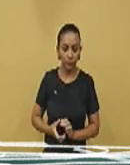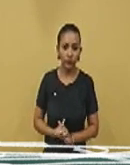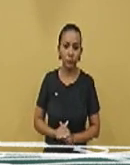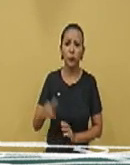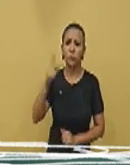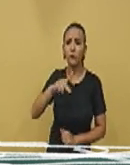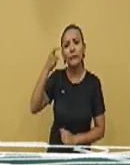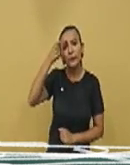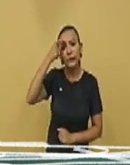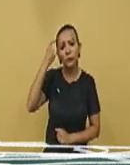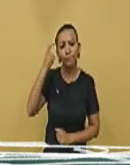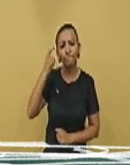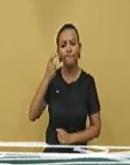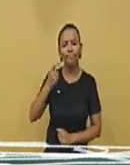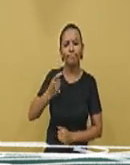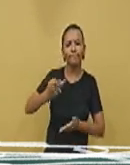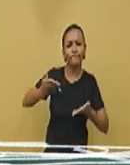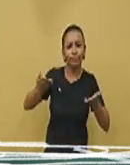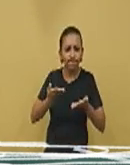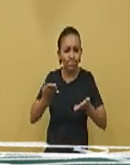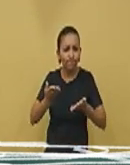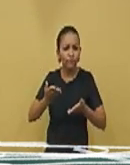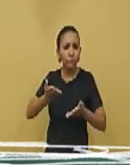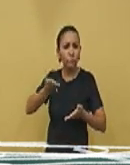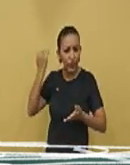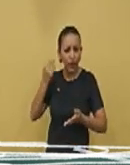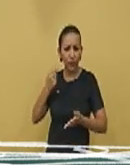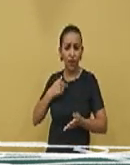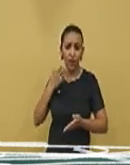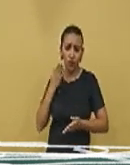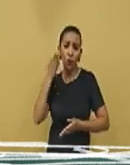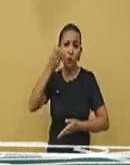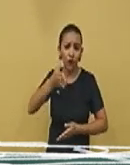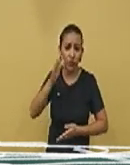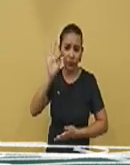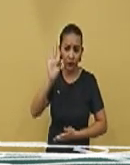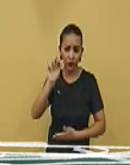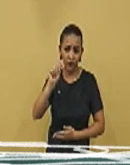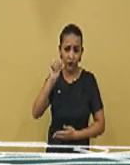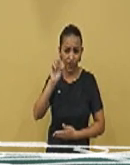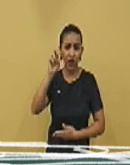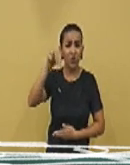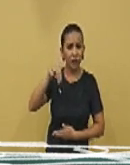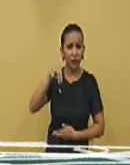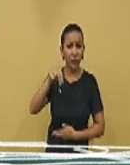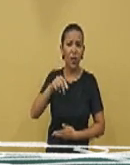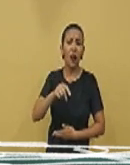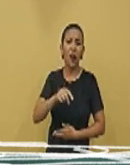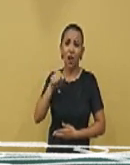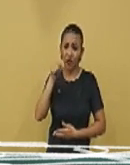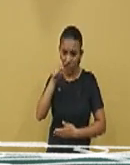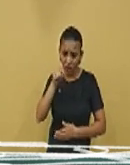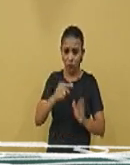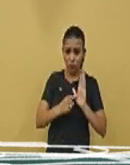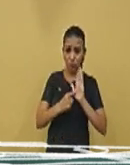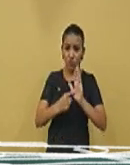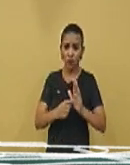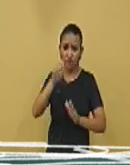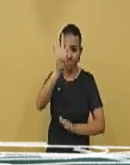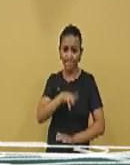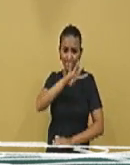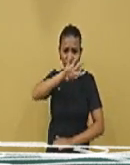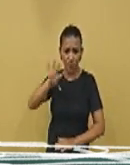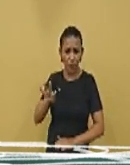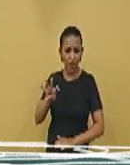Professora Liane, recentemente, em visita à FAEM para a campanha, a senhora mostrou uma tabela ainda